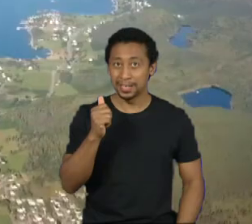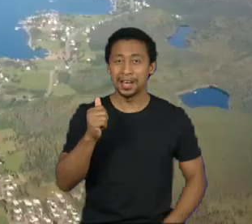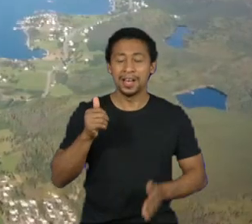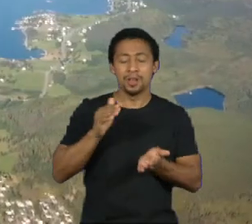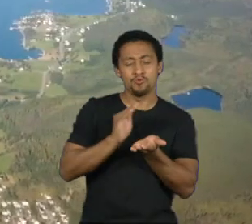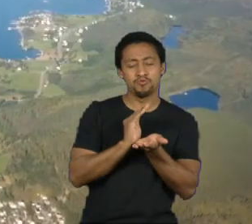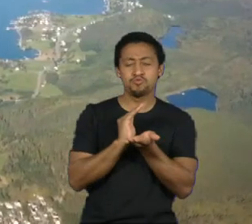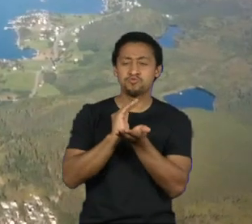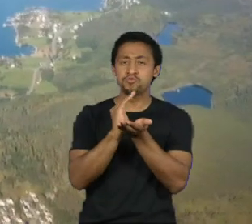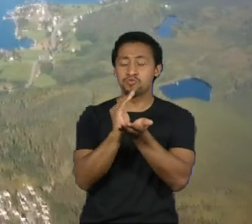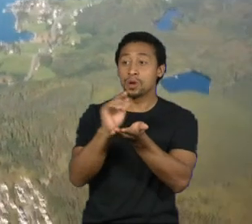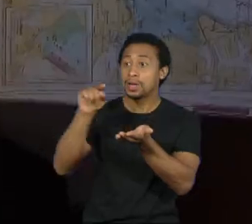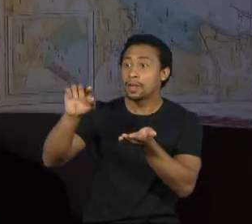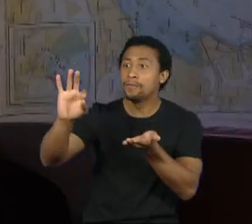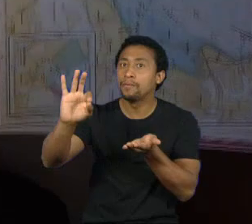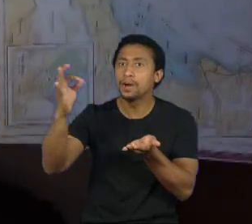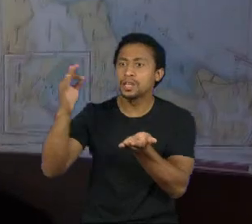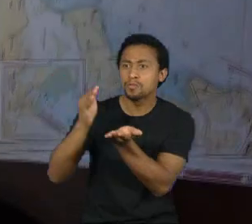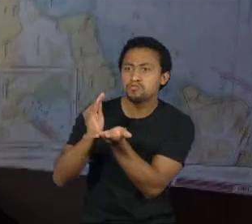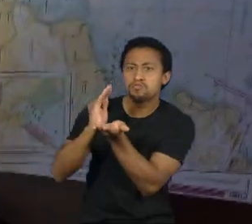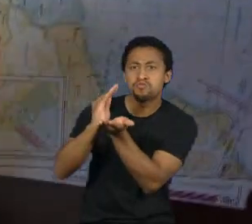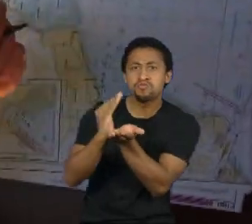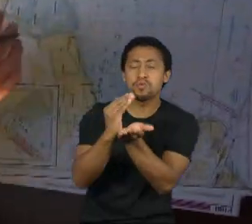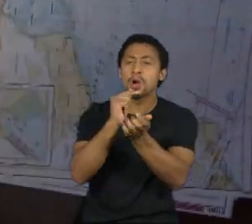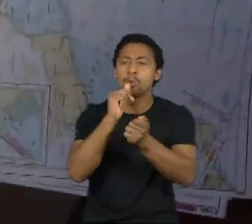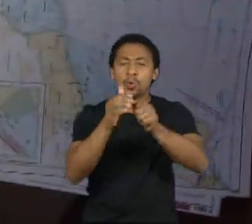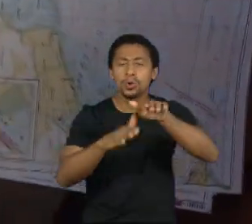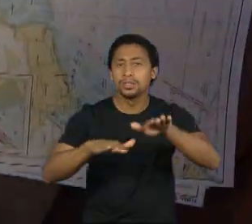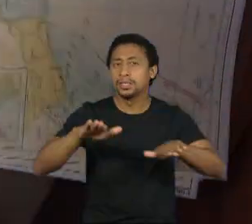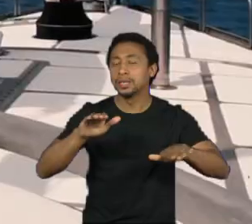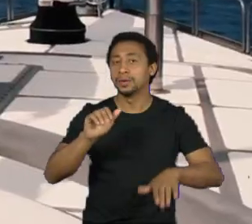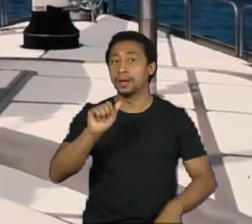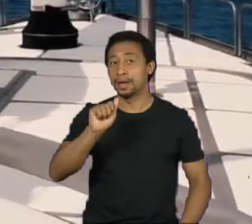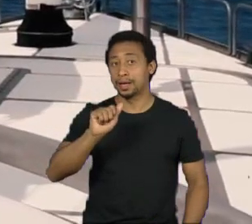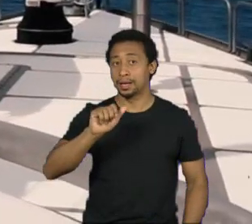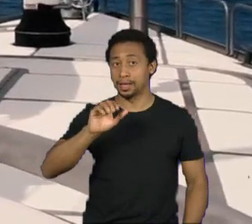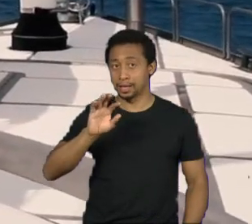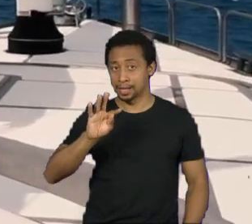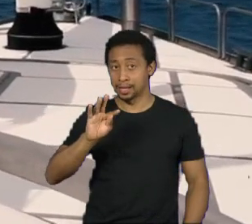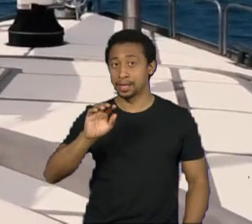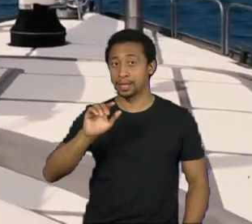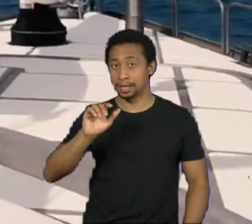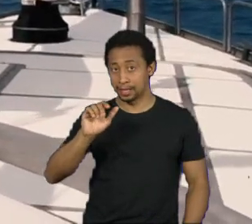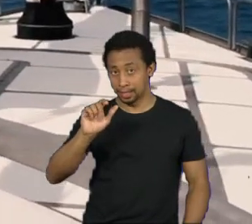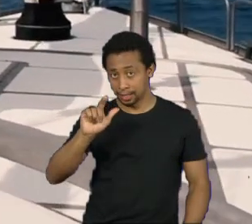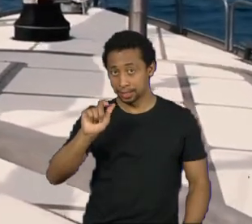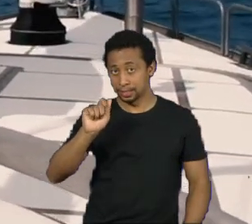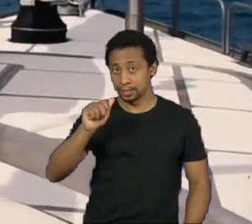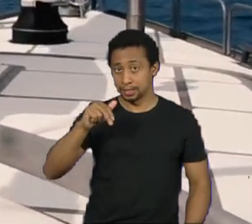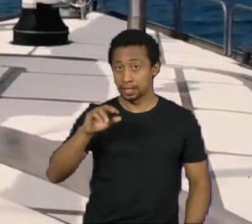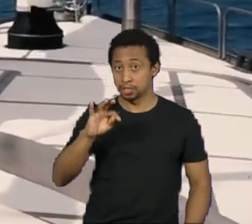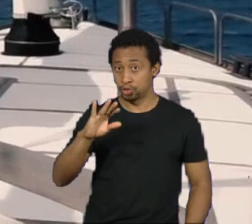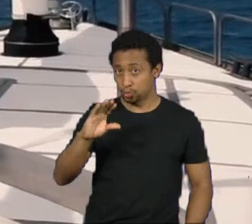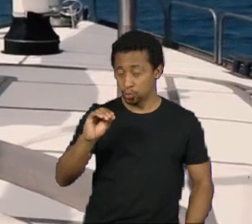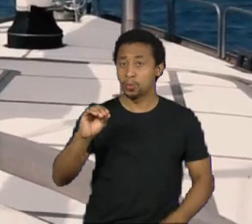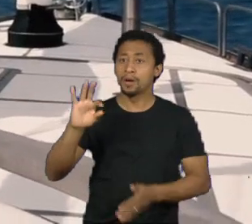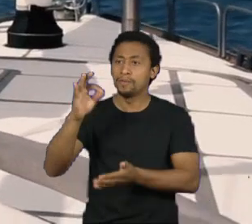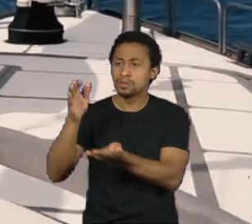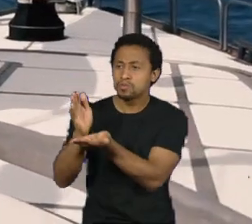Oceano Atlântico. Percorreu cerca de 9.000 quilômetros da França até chegar à costa